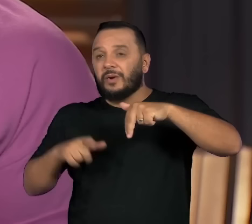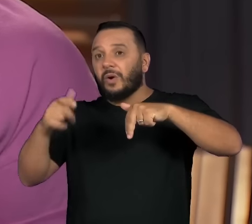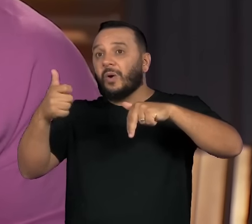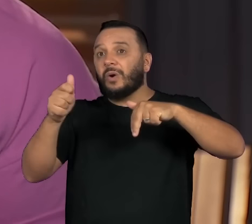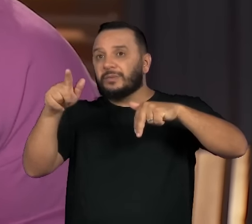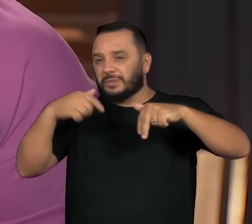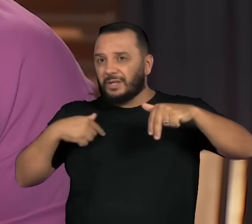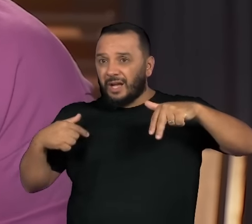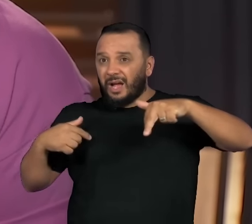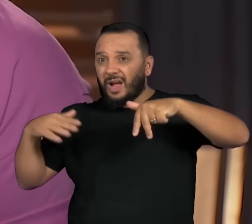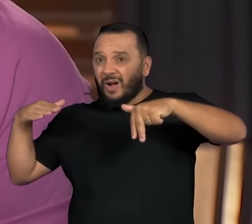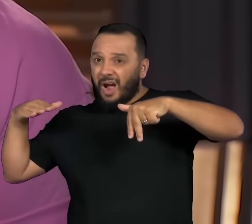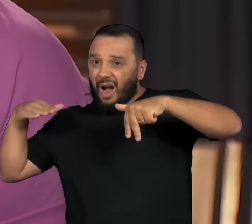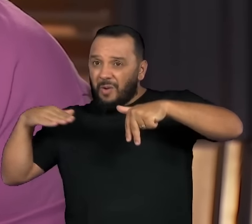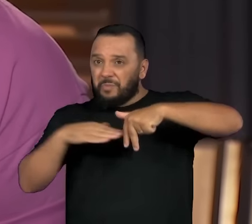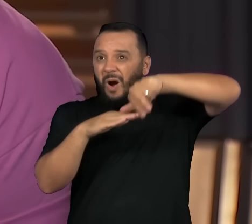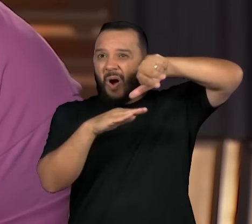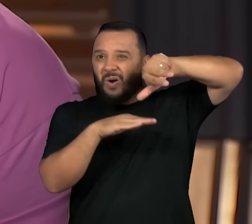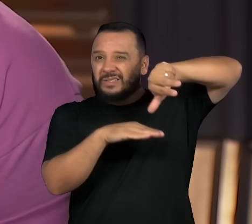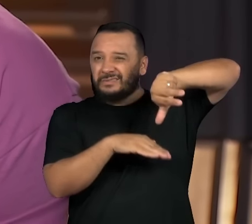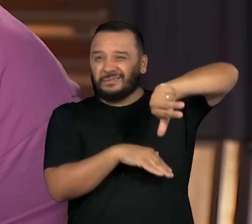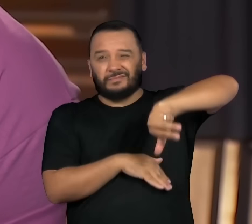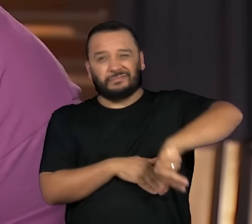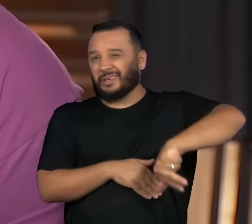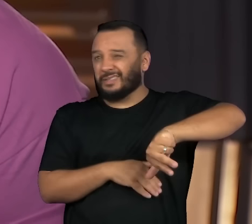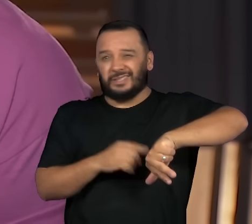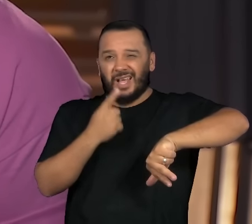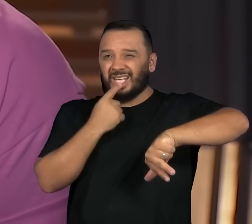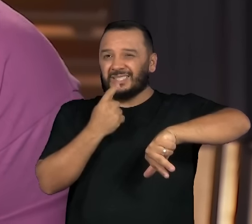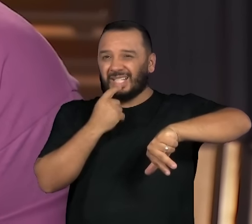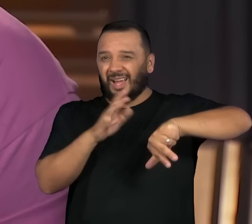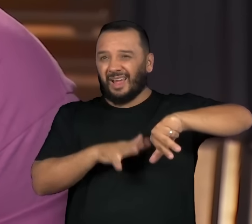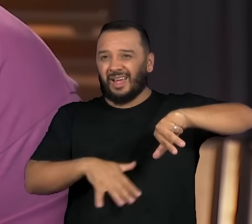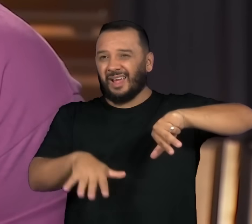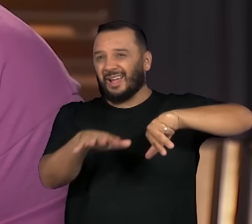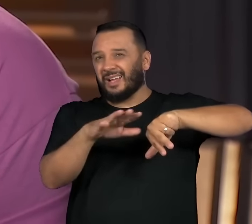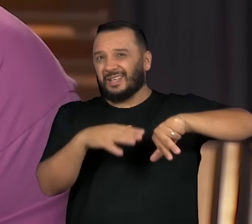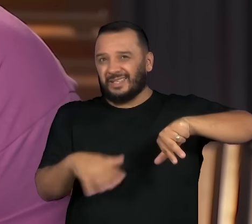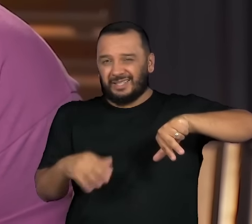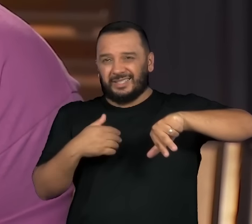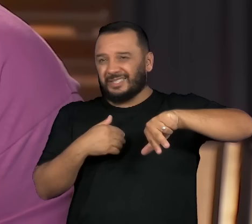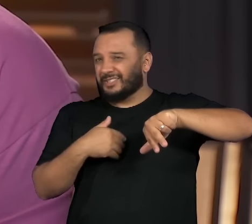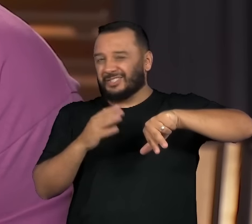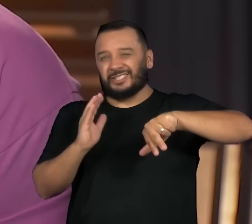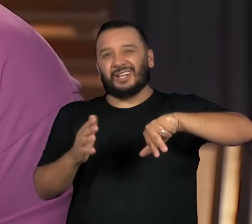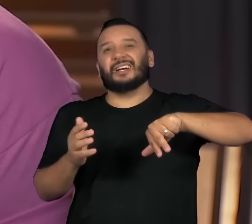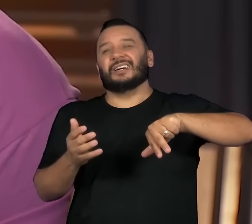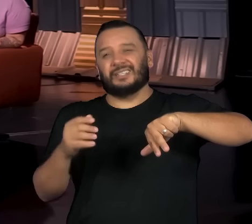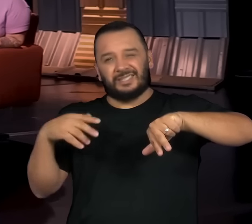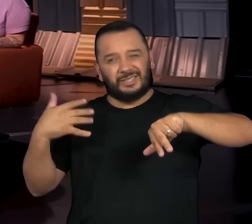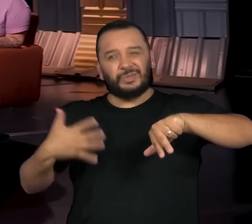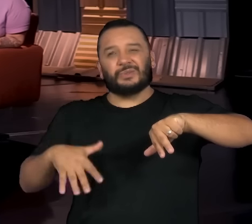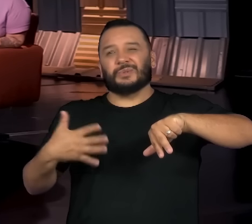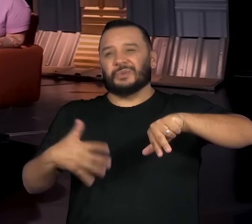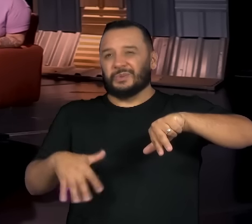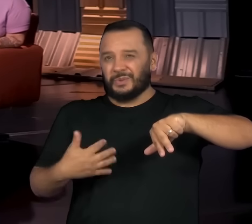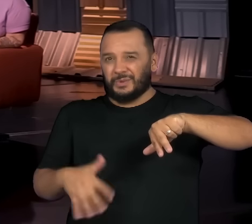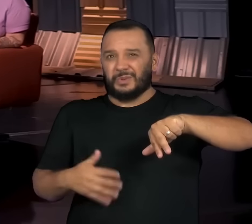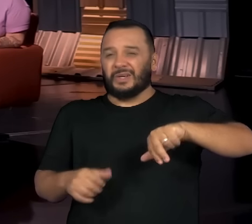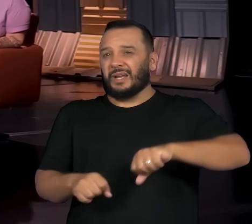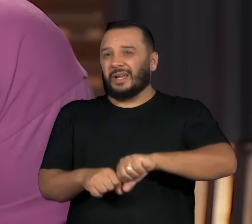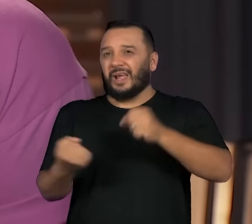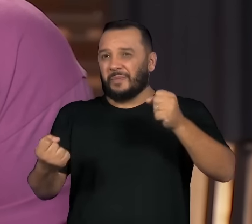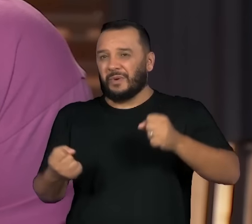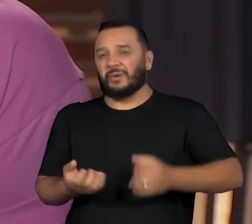aí foi aquela coisa, joelho para um lado, pé para o outro, sangue. Uma fraturinha exposta, foi assim, feio tranquila. mesmo. Foi, eu tive que voltar